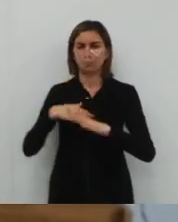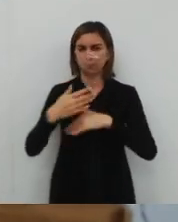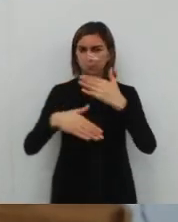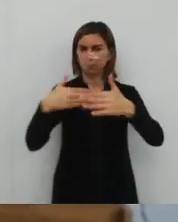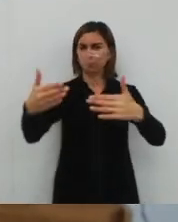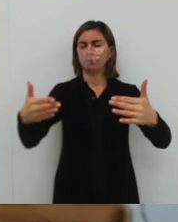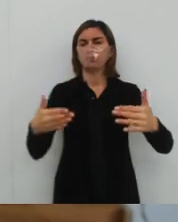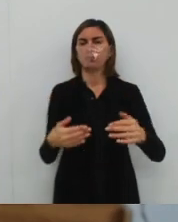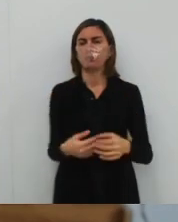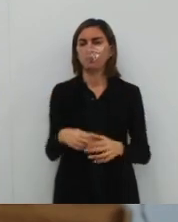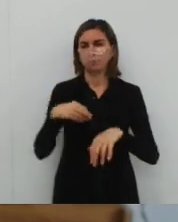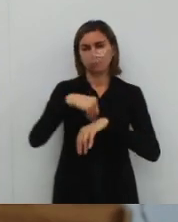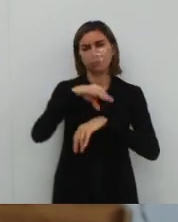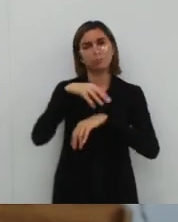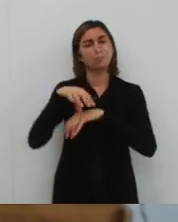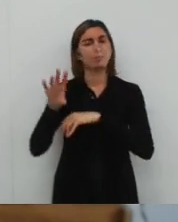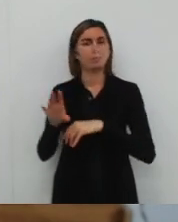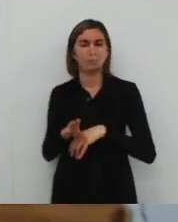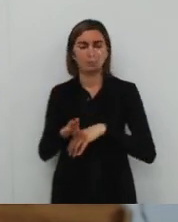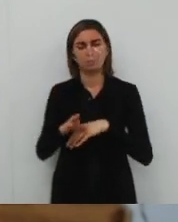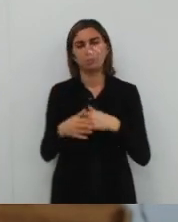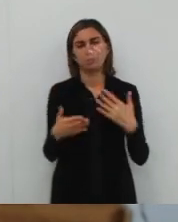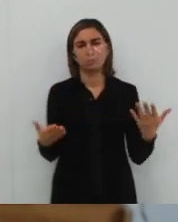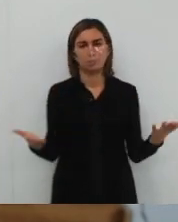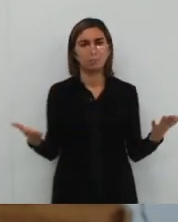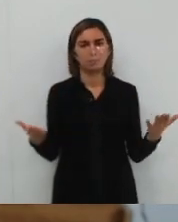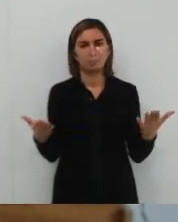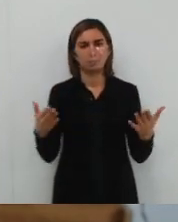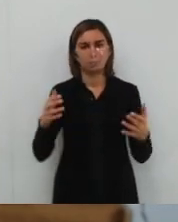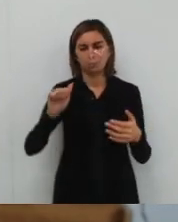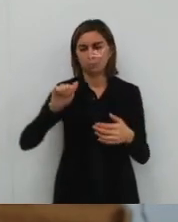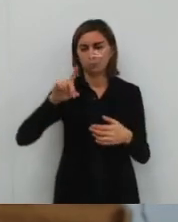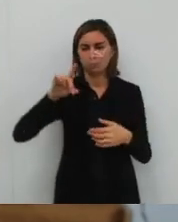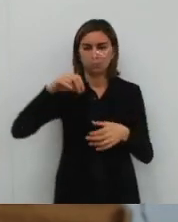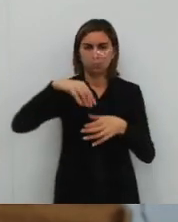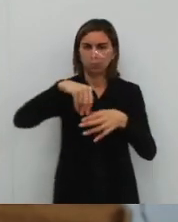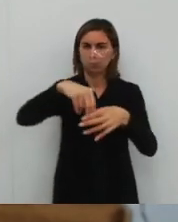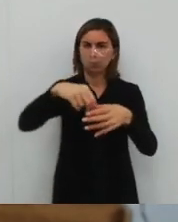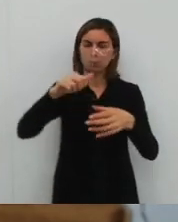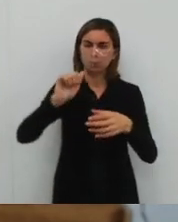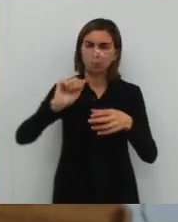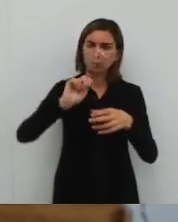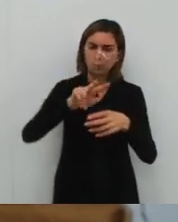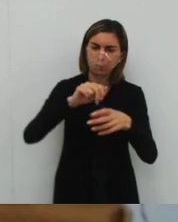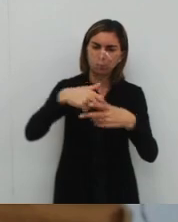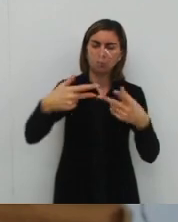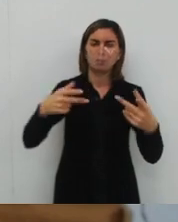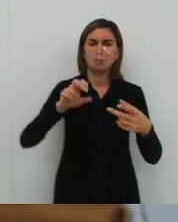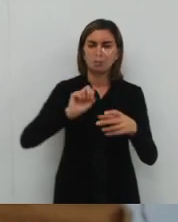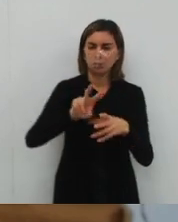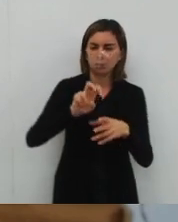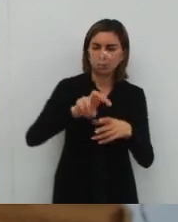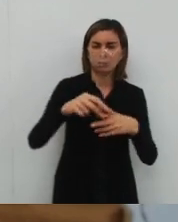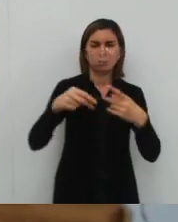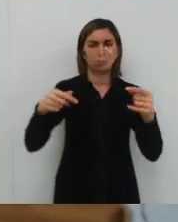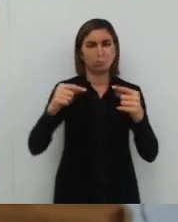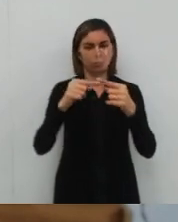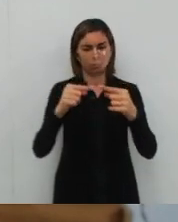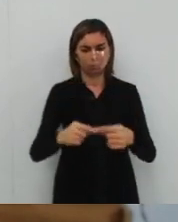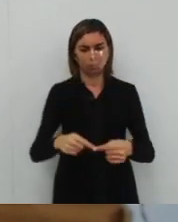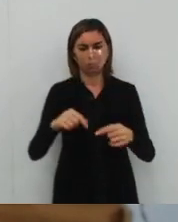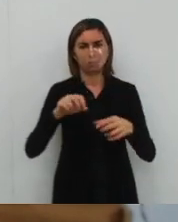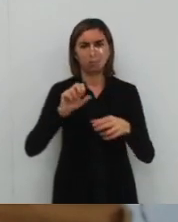desenvolvimento forneceu o quê? Os adubos químicos, tá? Os inseticidas para o campo, que são chamados